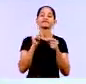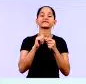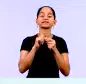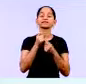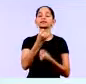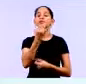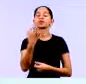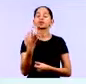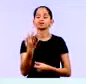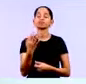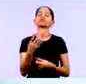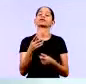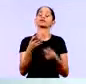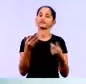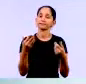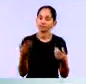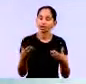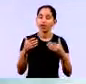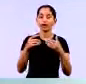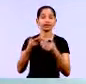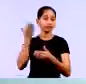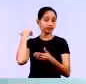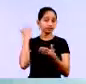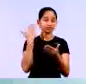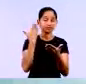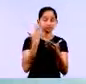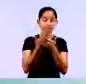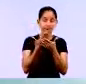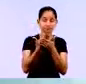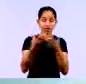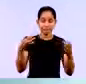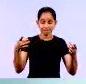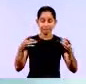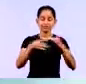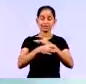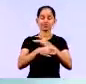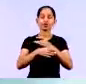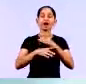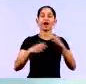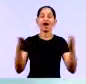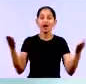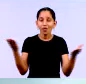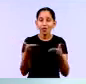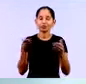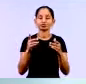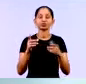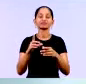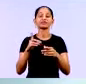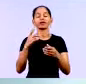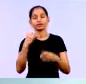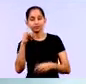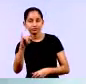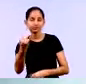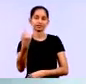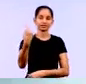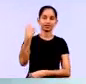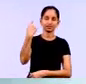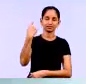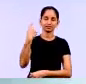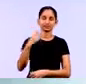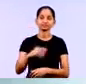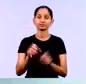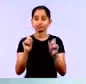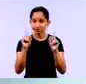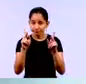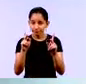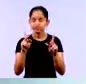a produzir. Agora, a partir desta quantidade a produzir é que eu vou estabelecer a quantidade de matérias-primas, ok?